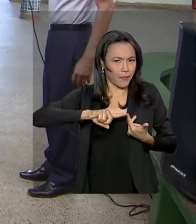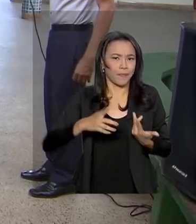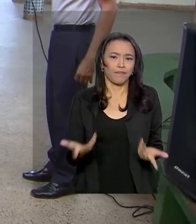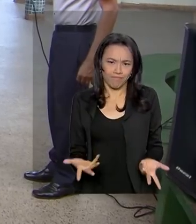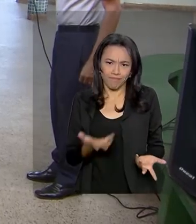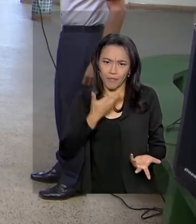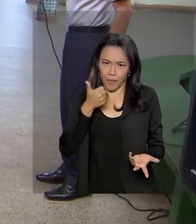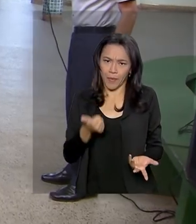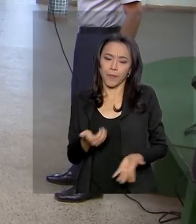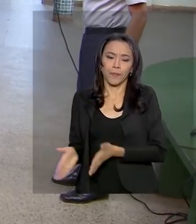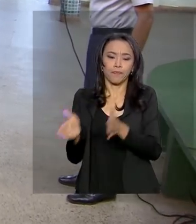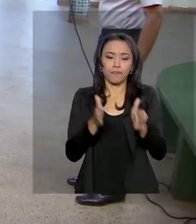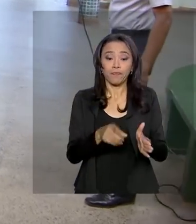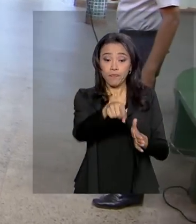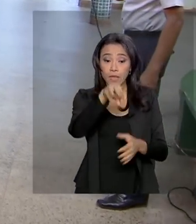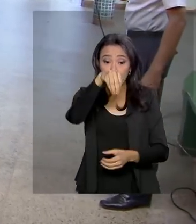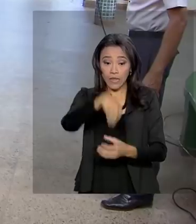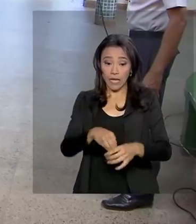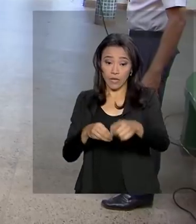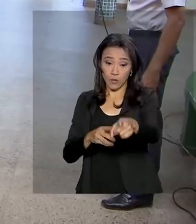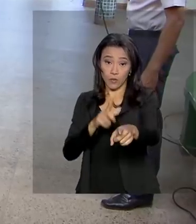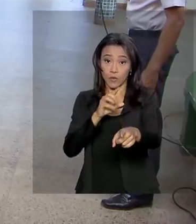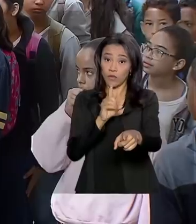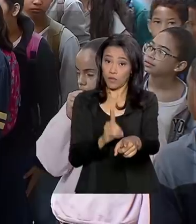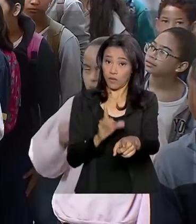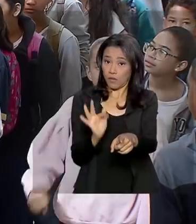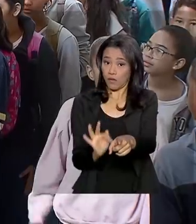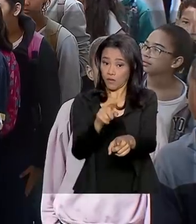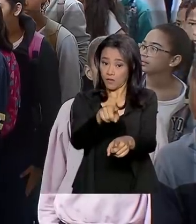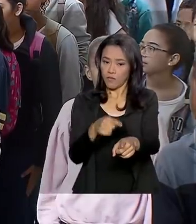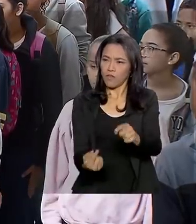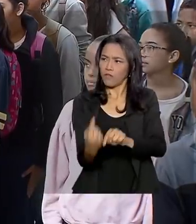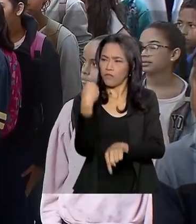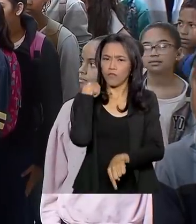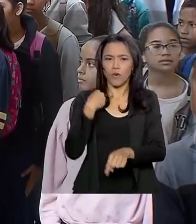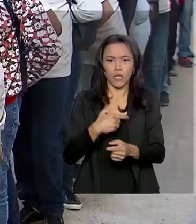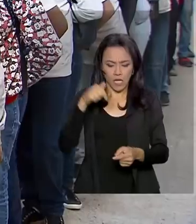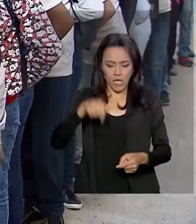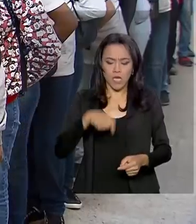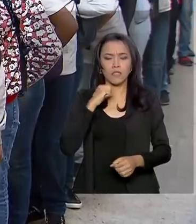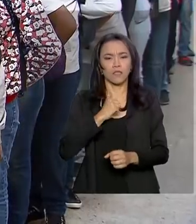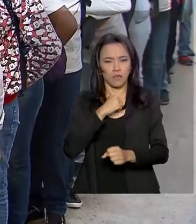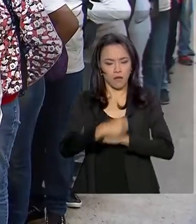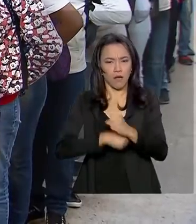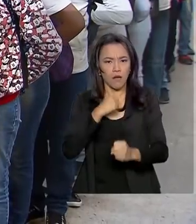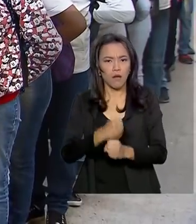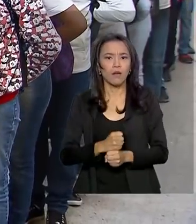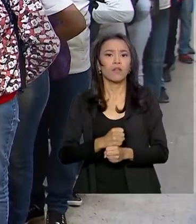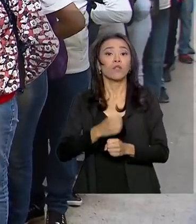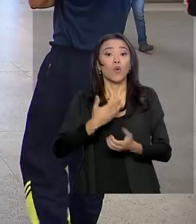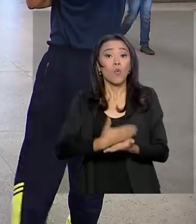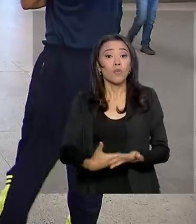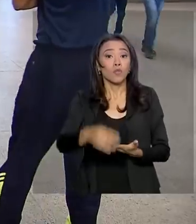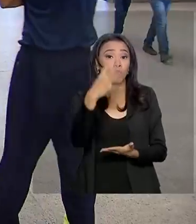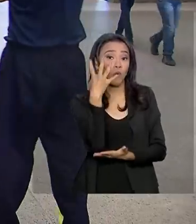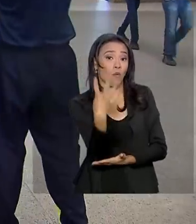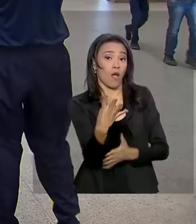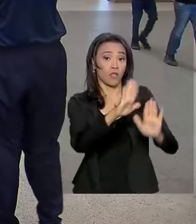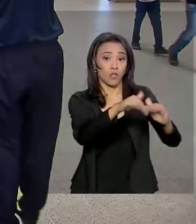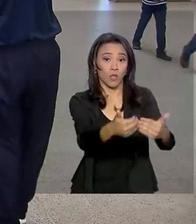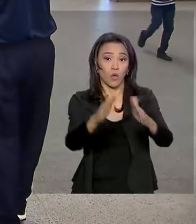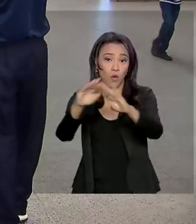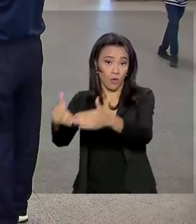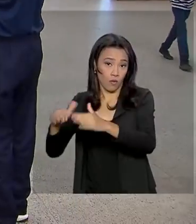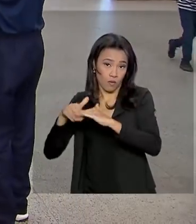No Distrito Federal, a gestão compartilhada foi implantada no início do ano letivo. Começou em quatro escolas de regiões